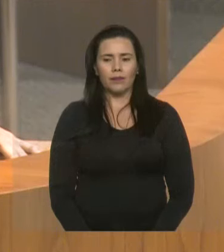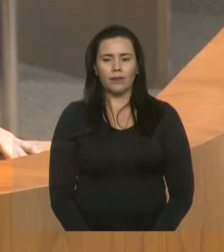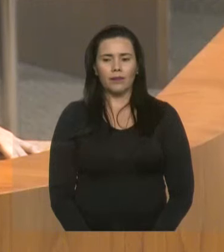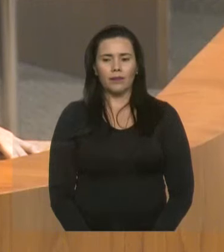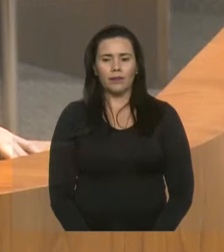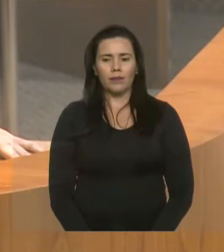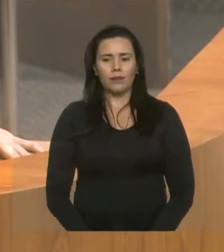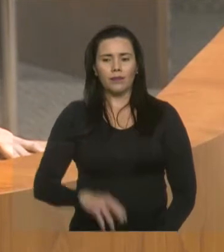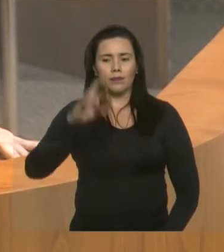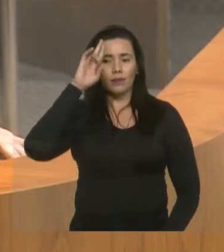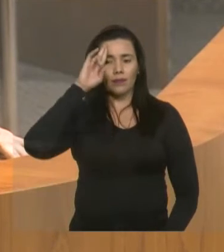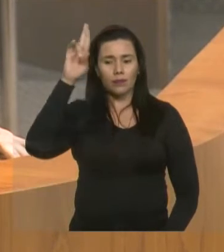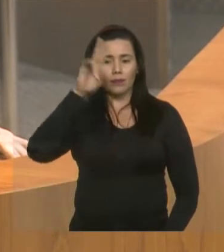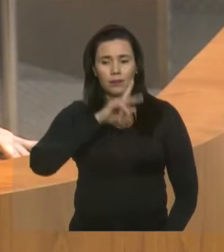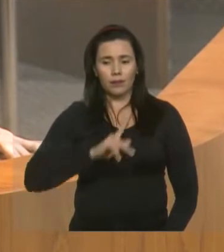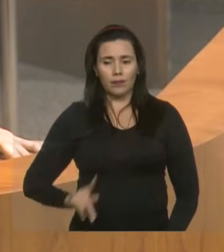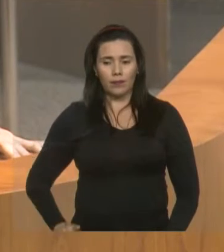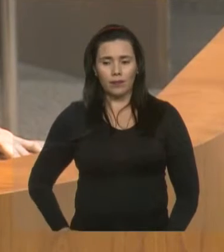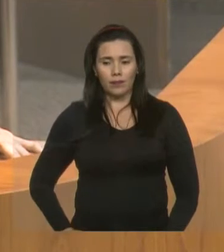Senhor presidente,